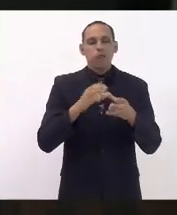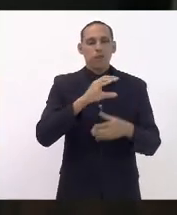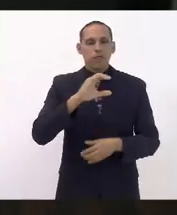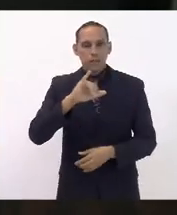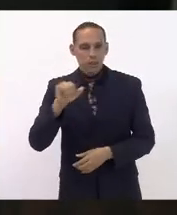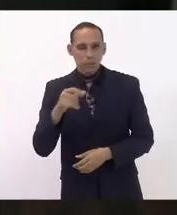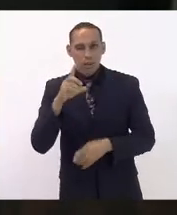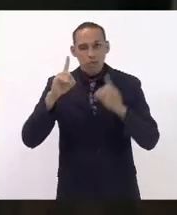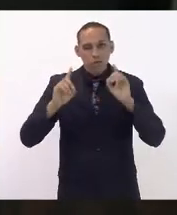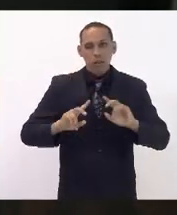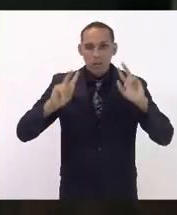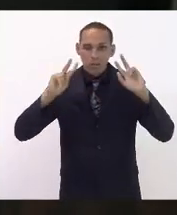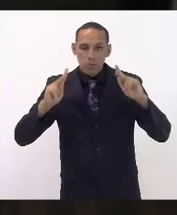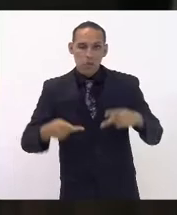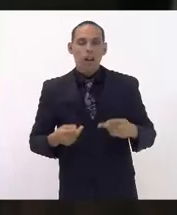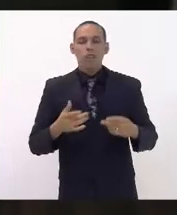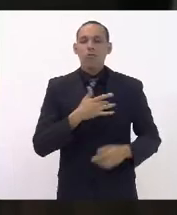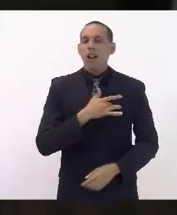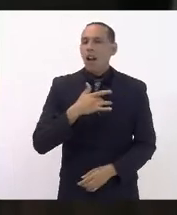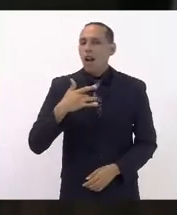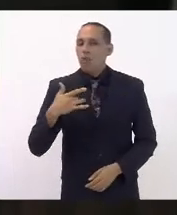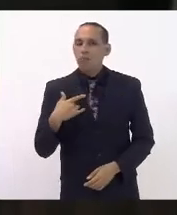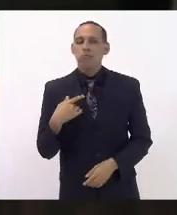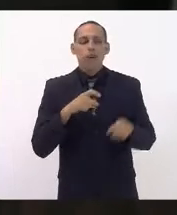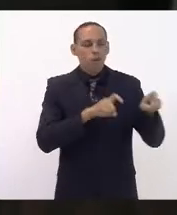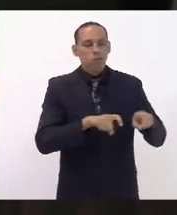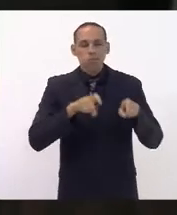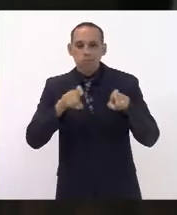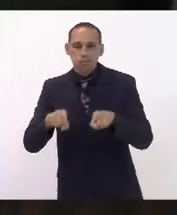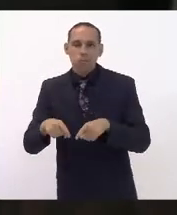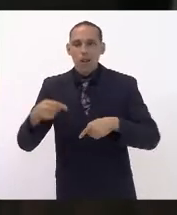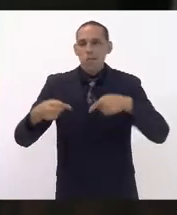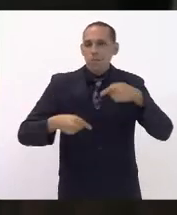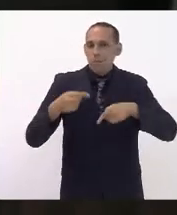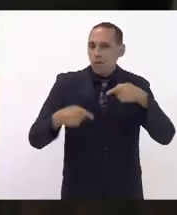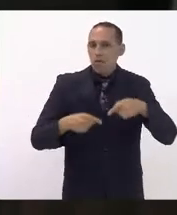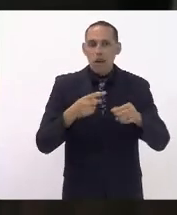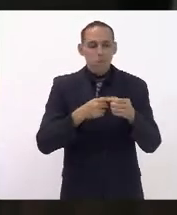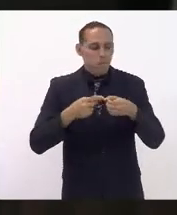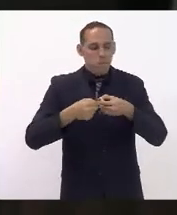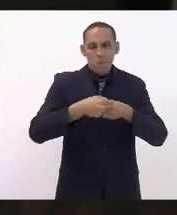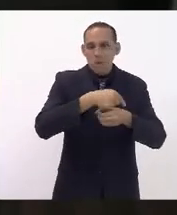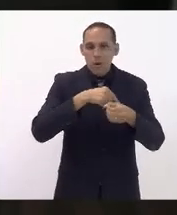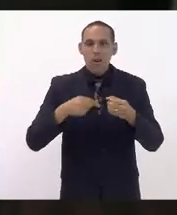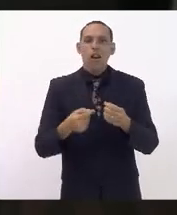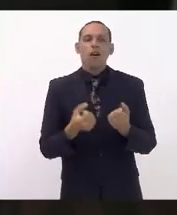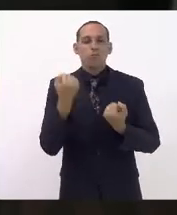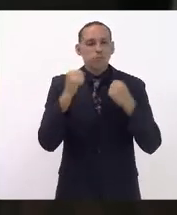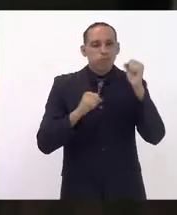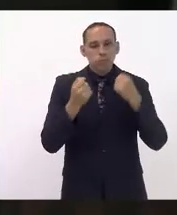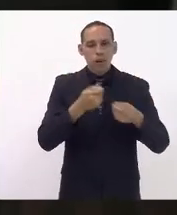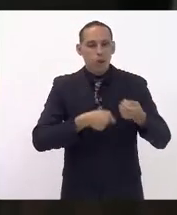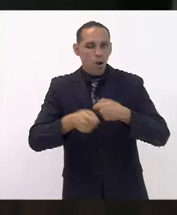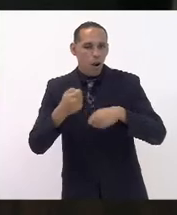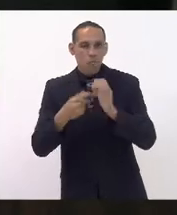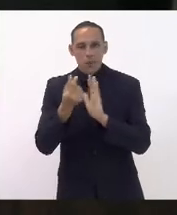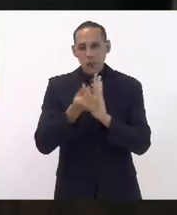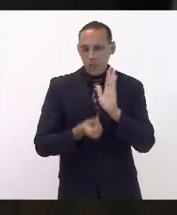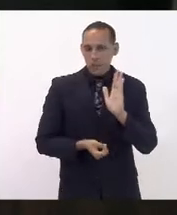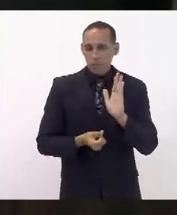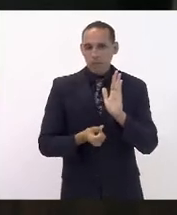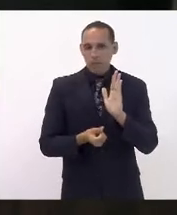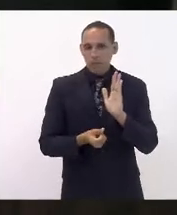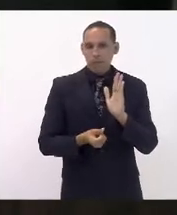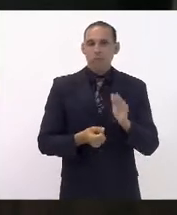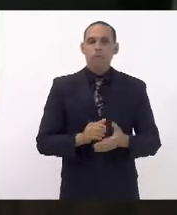Humanos e Cidadania, de Saúde, de Agricultura, Pecuária, Política Rural, Agrária e Pesqueira, de Economia, Indústria e Comércio e de Orçamento. Para emitir